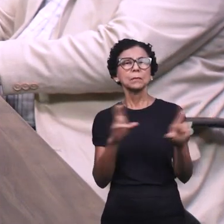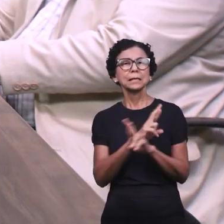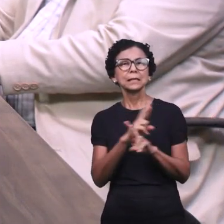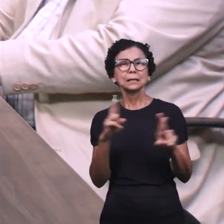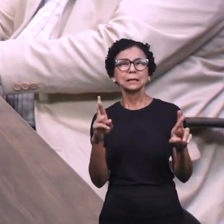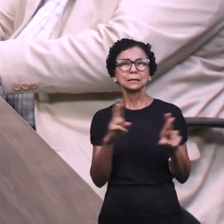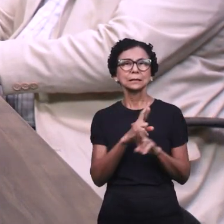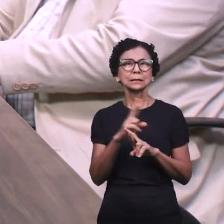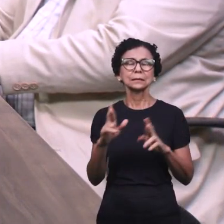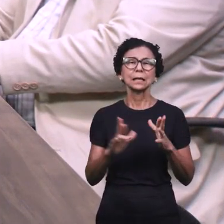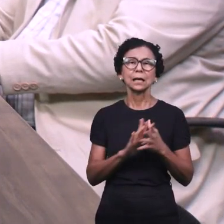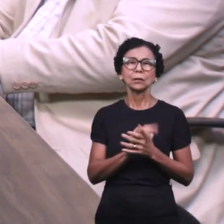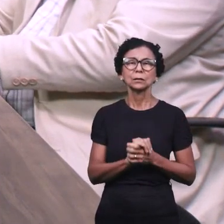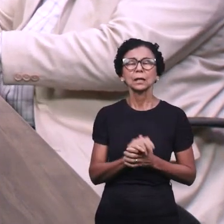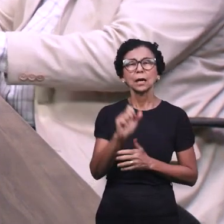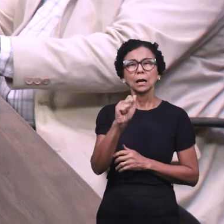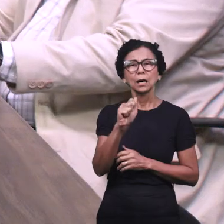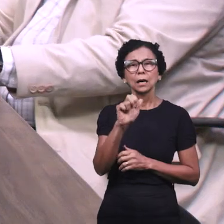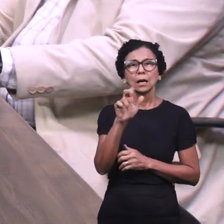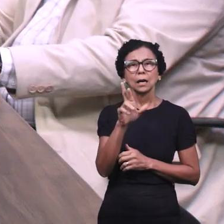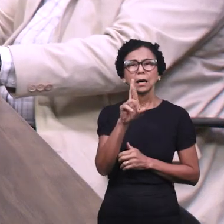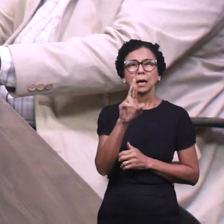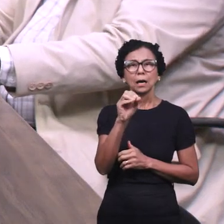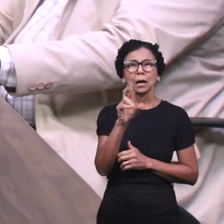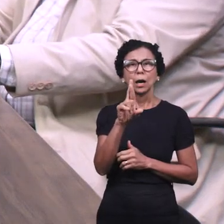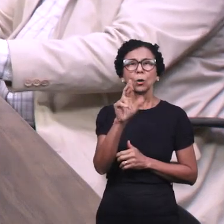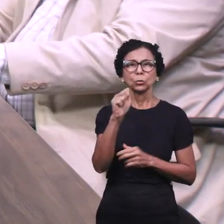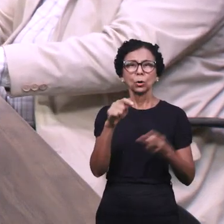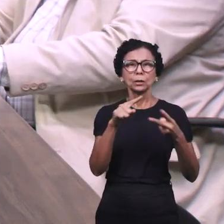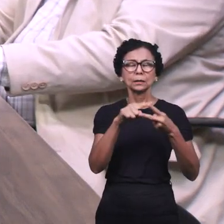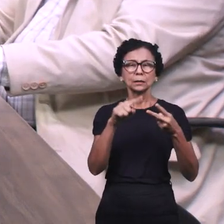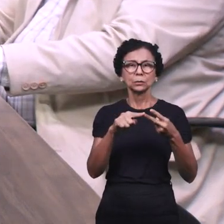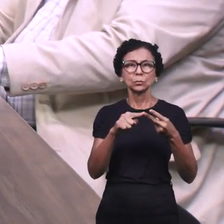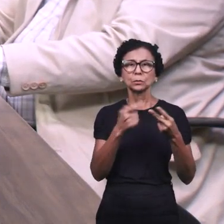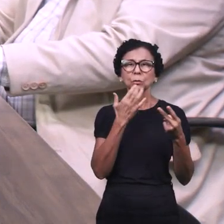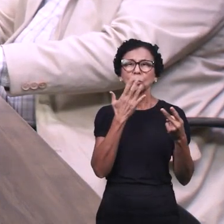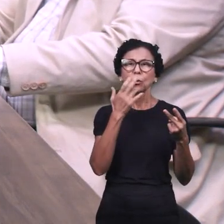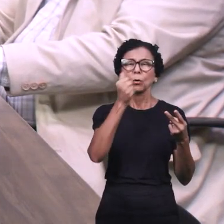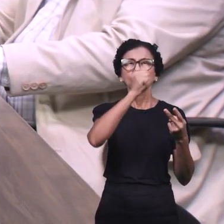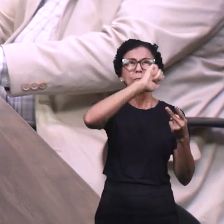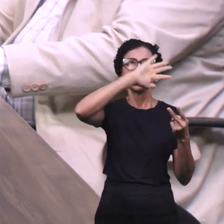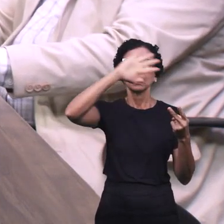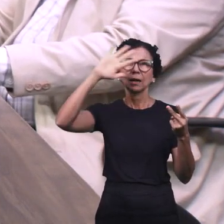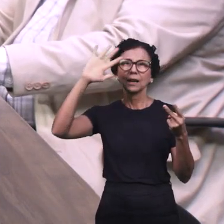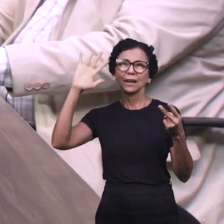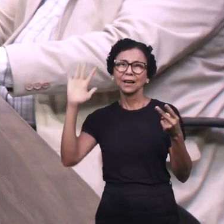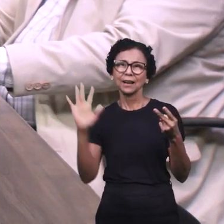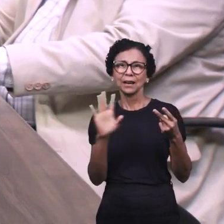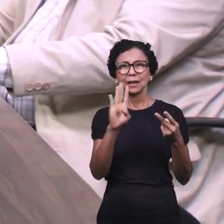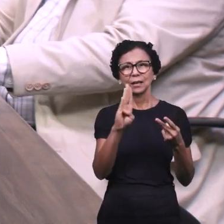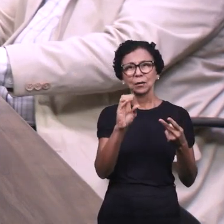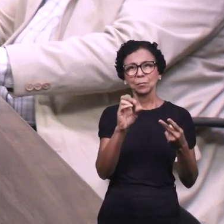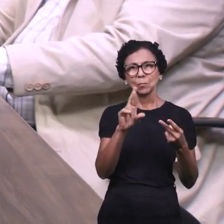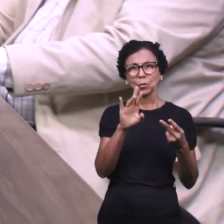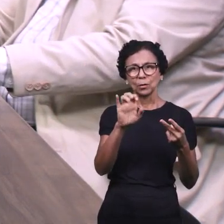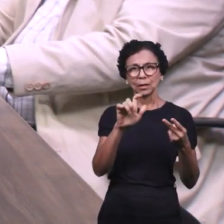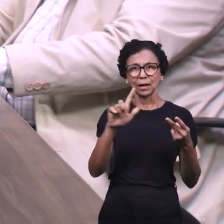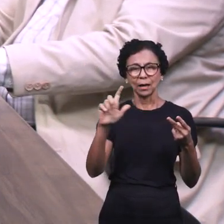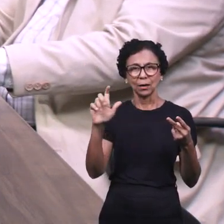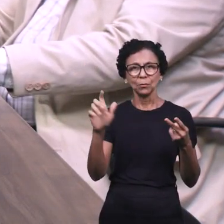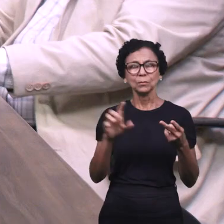uma abordagem em relação à formação das auroras. Né? Nós temos a aurora boreal, a aurora